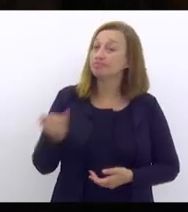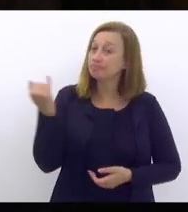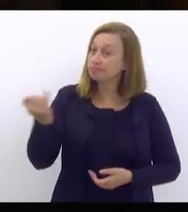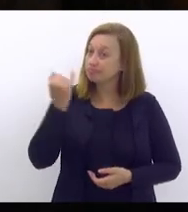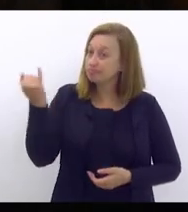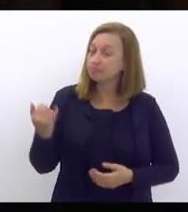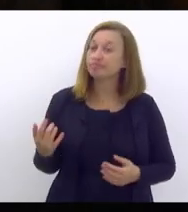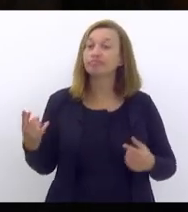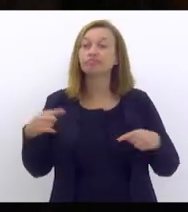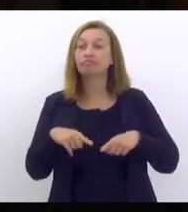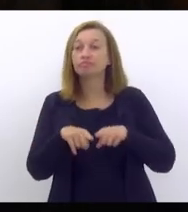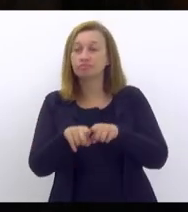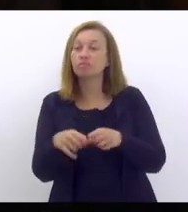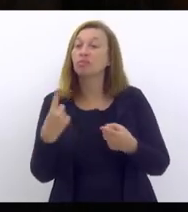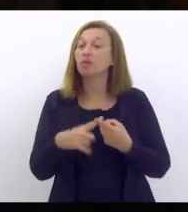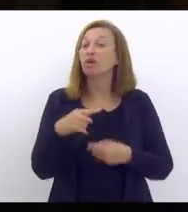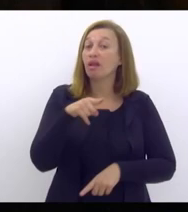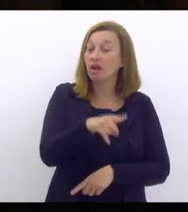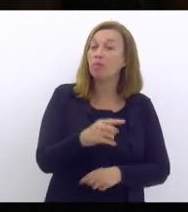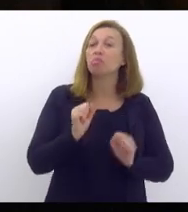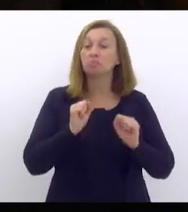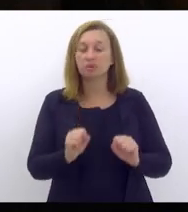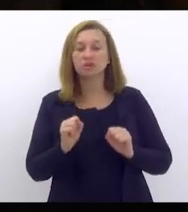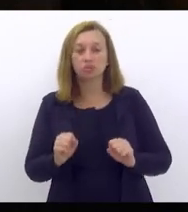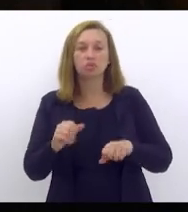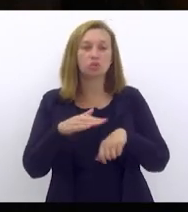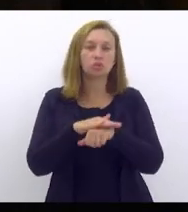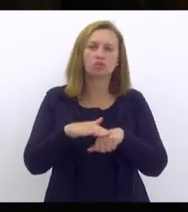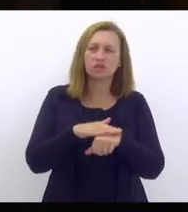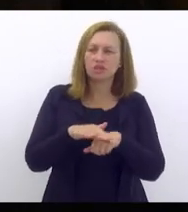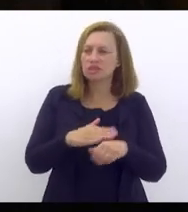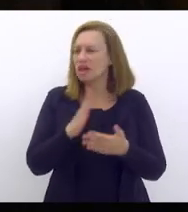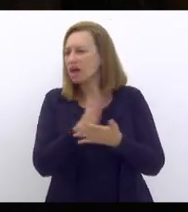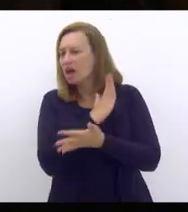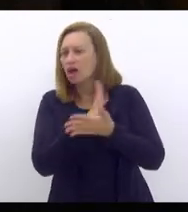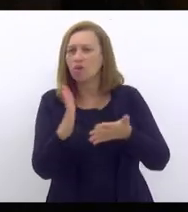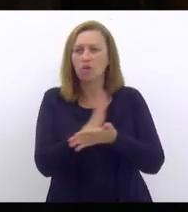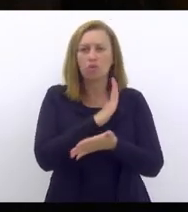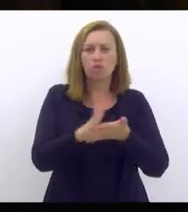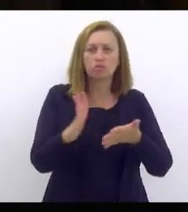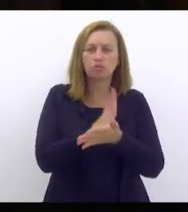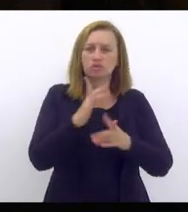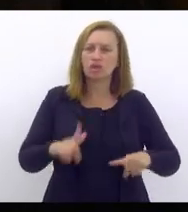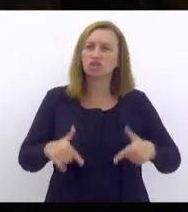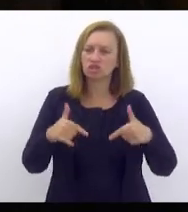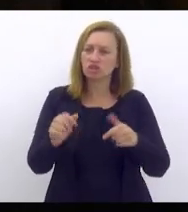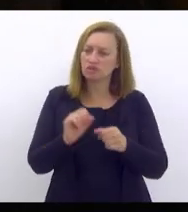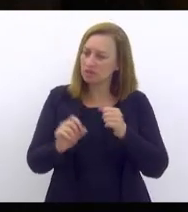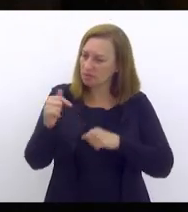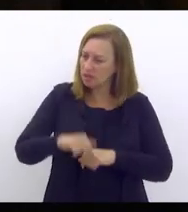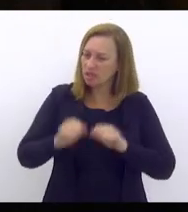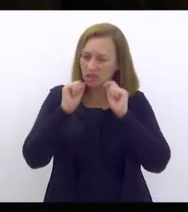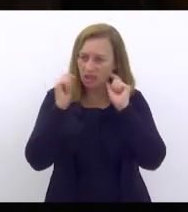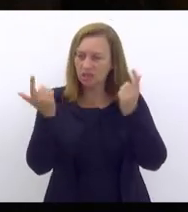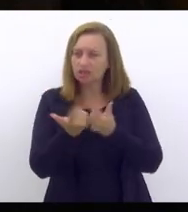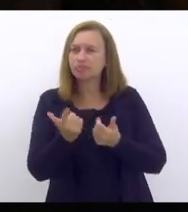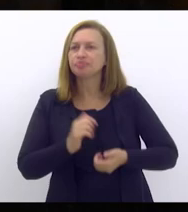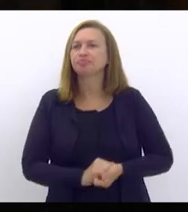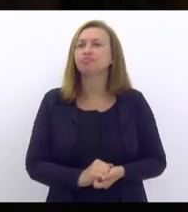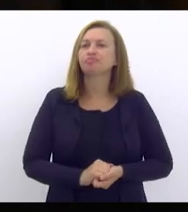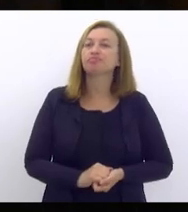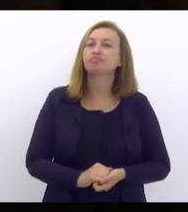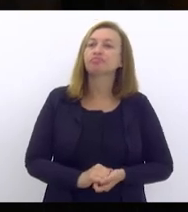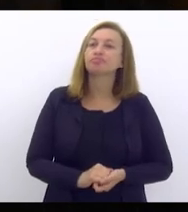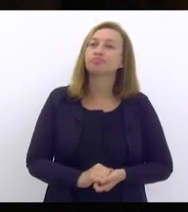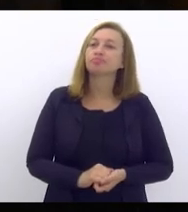esse encontro porque lá podemos traçar algumas ações que nós fizemos aqui na Assembleia Legislativa e